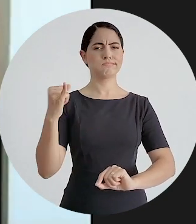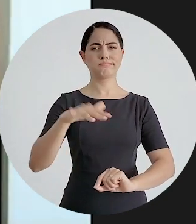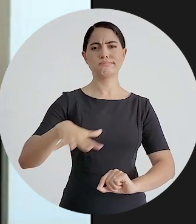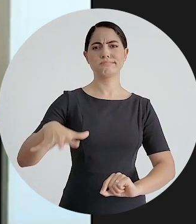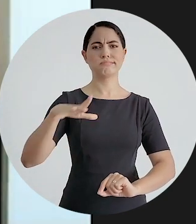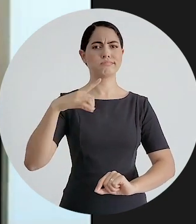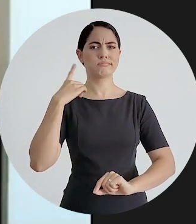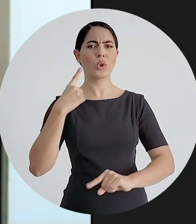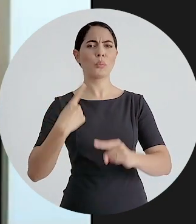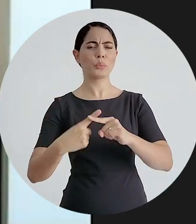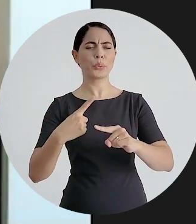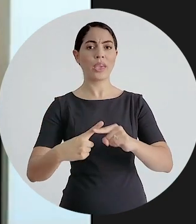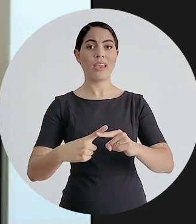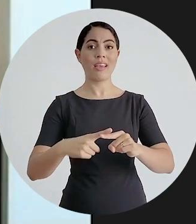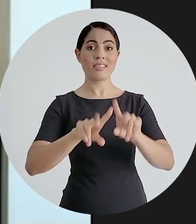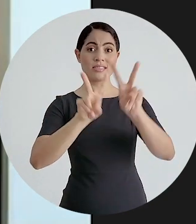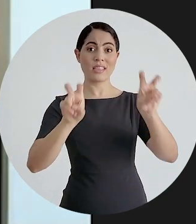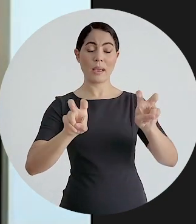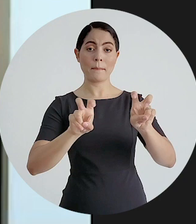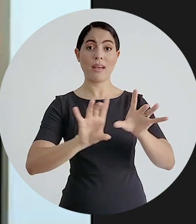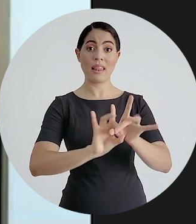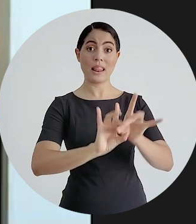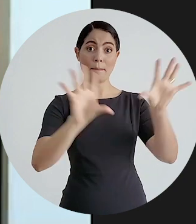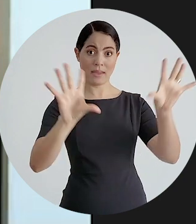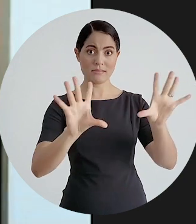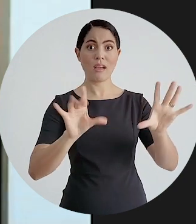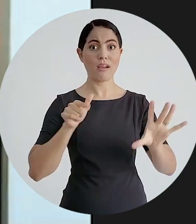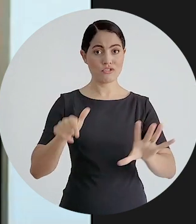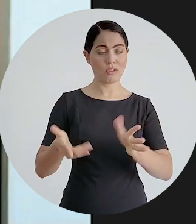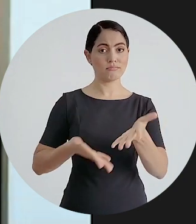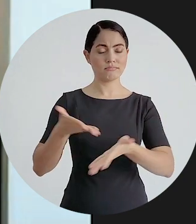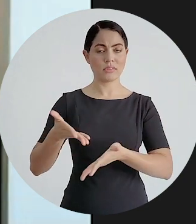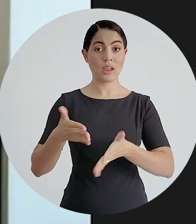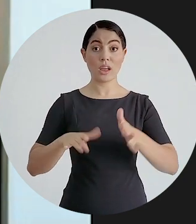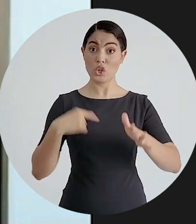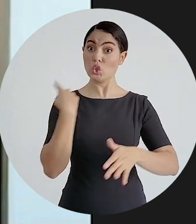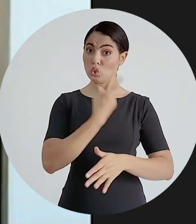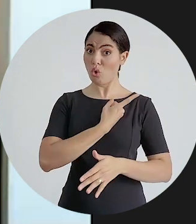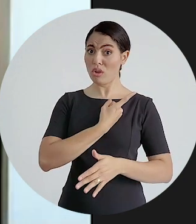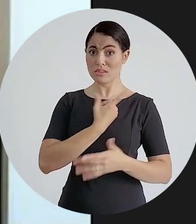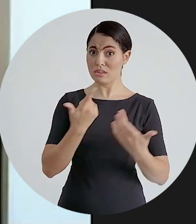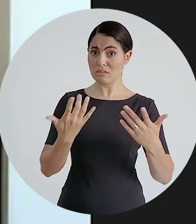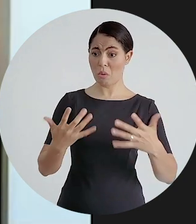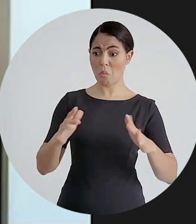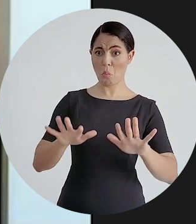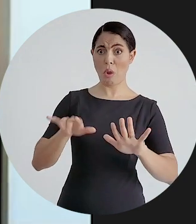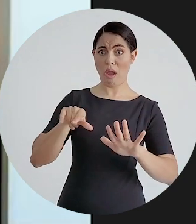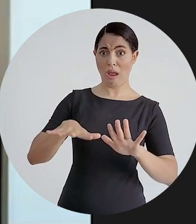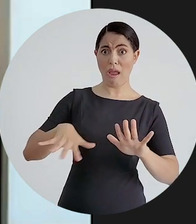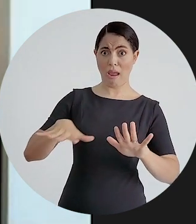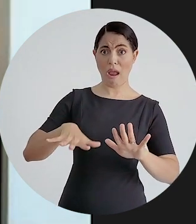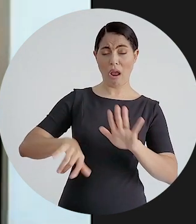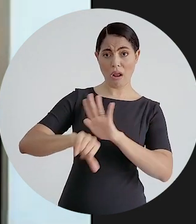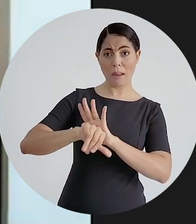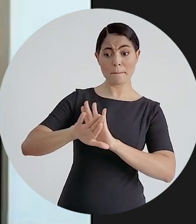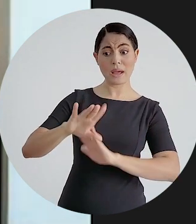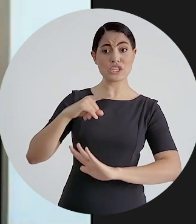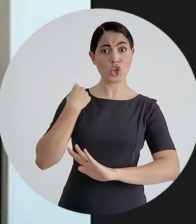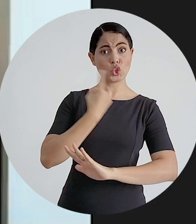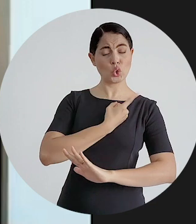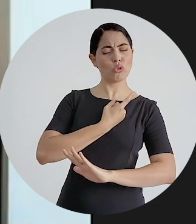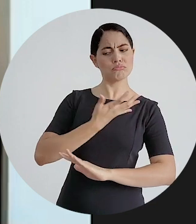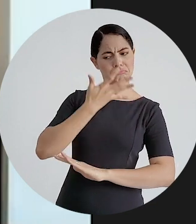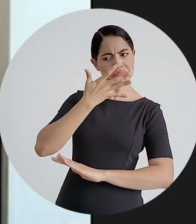né? Nós todos, mesmo aqueles que não são criminalistas, admiram a verve, a